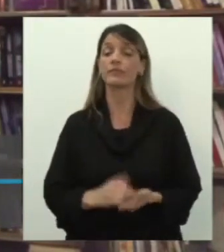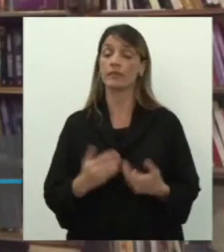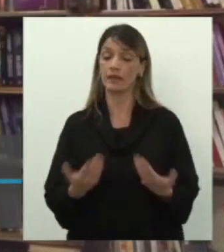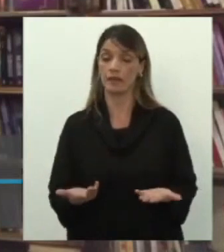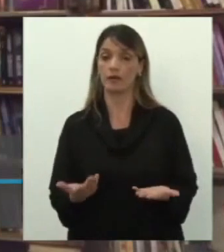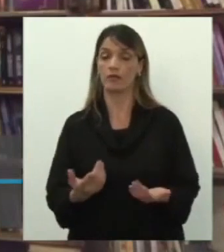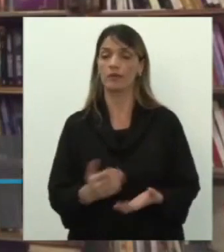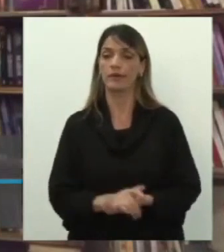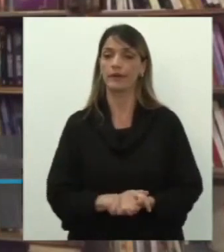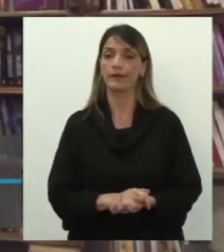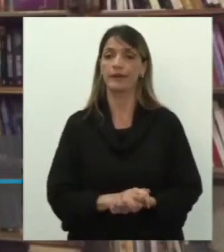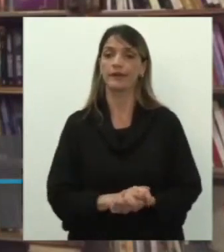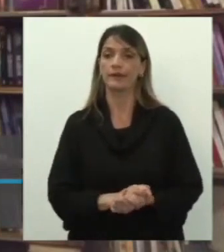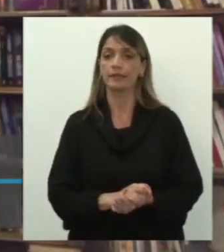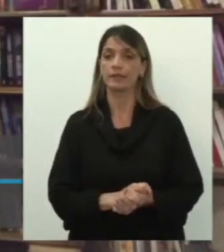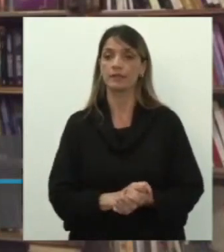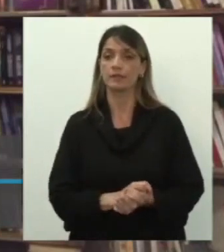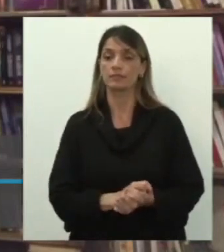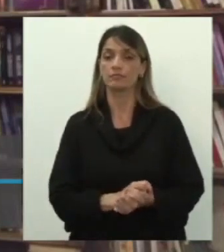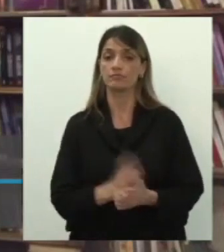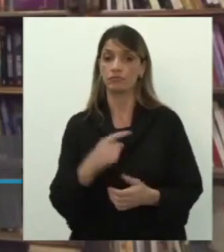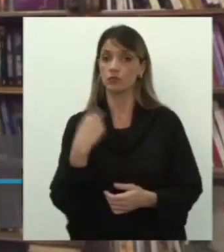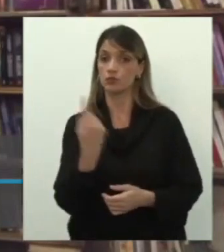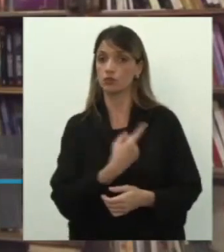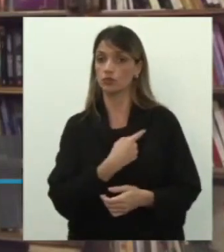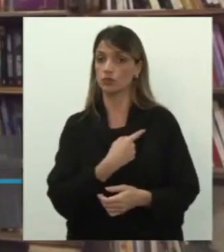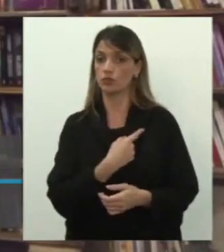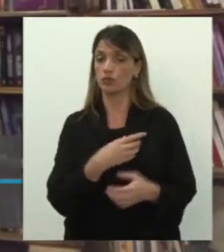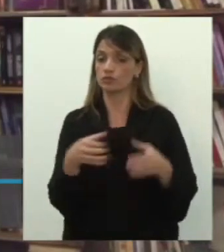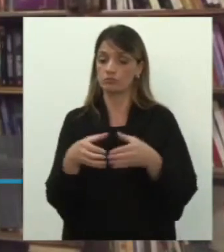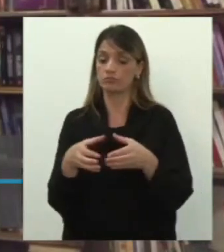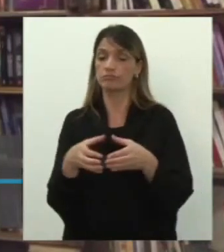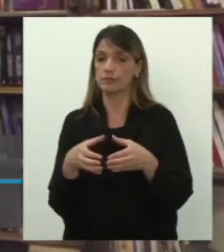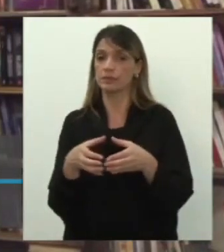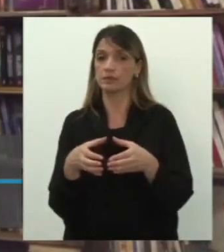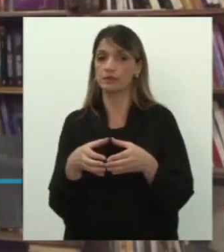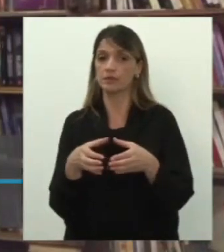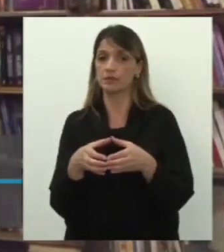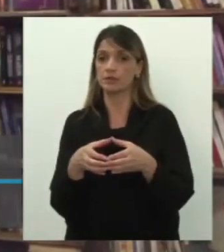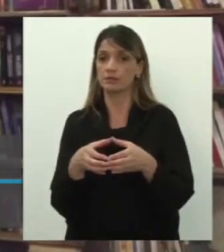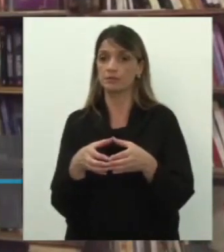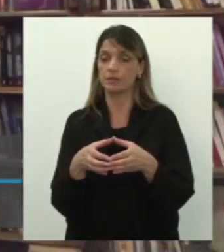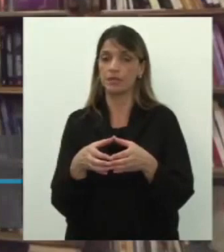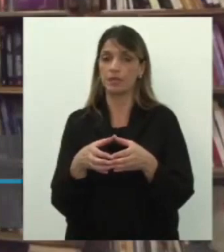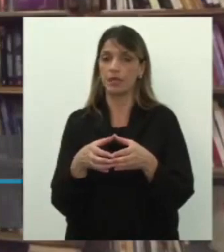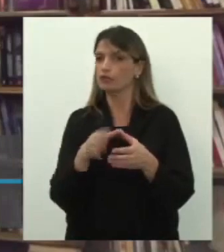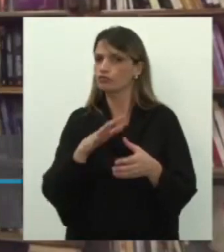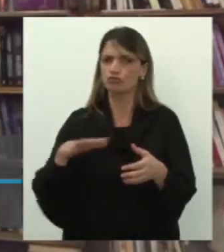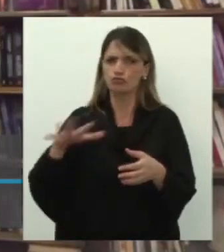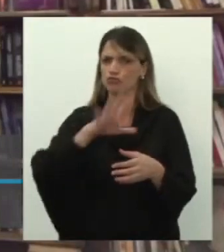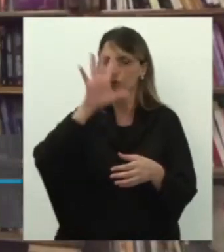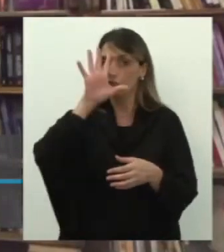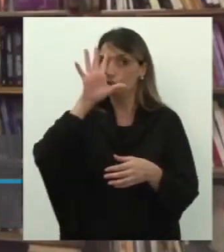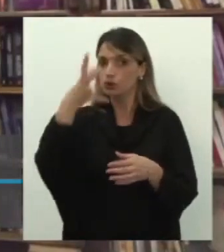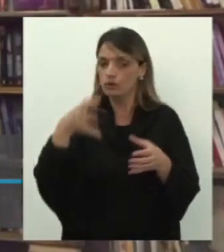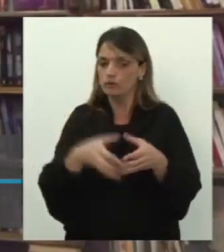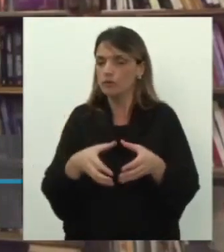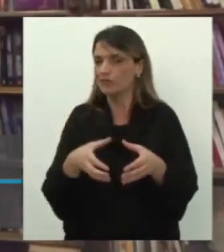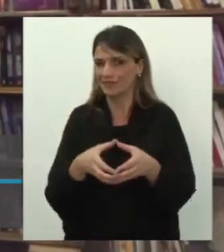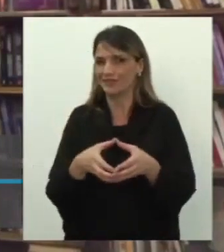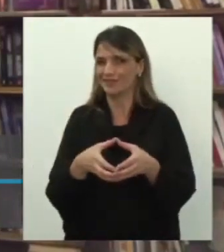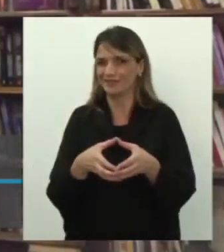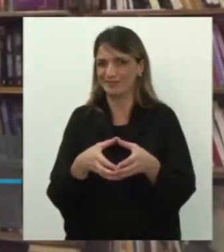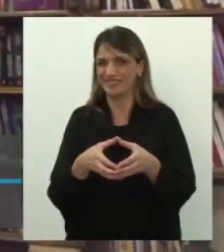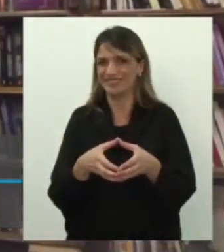princípio, nós nos reunimos enquanto equipe, nós resolvemos tudo em equipe, e acho que isso